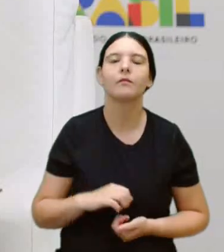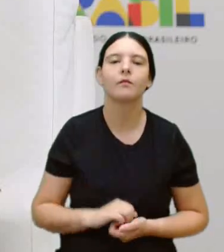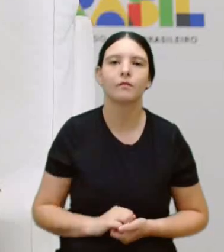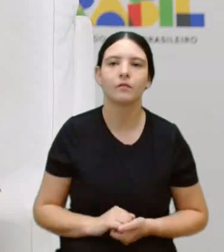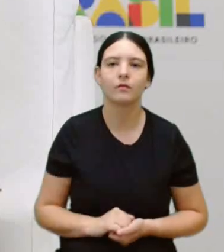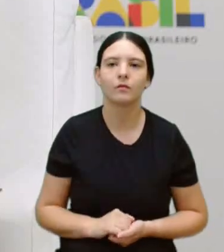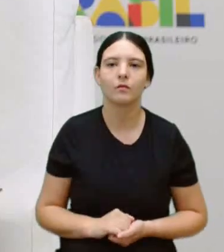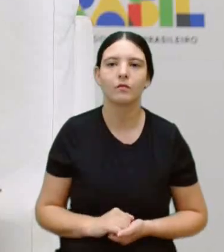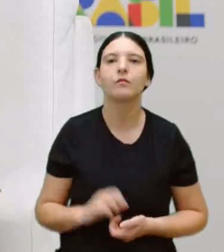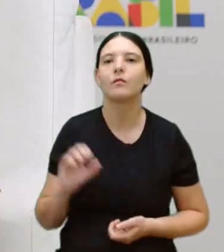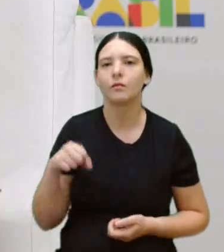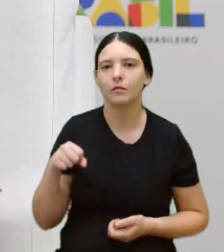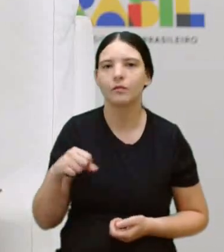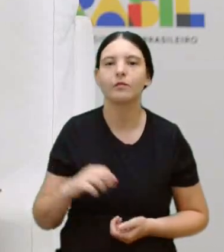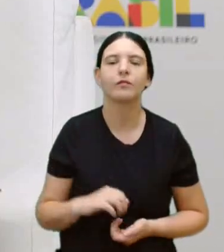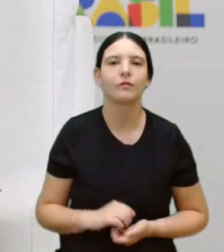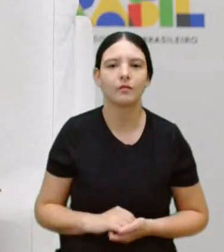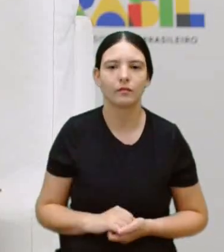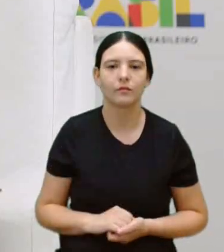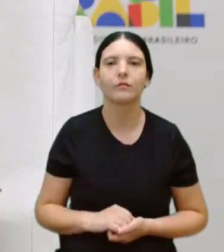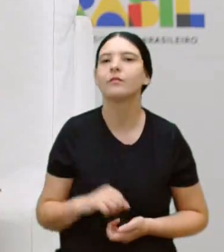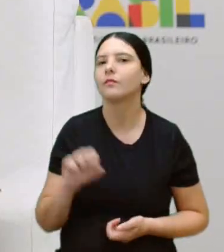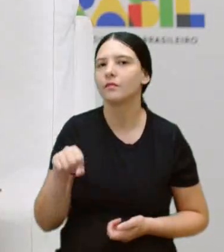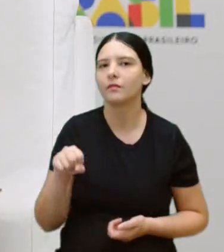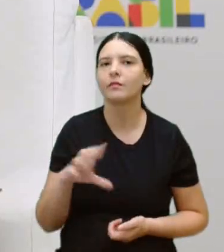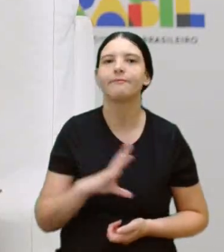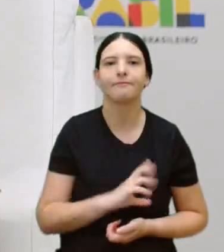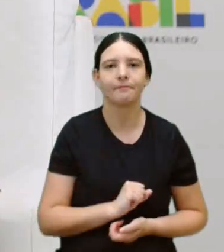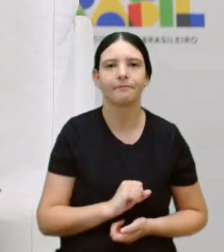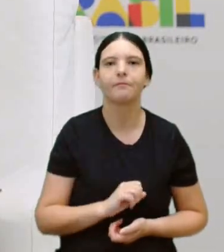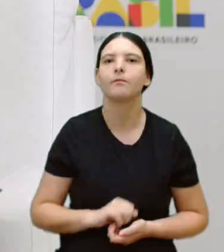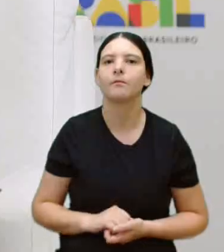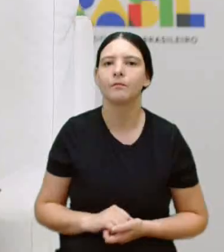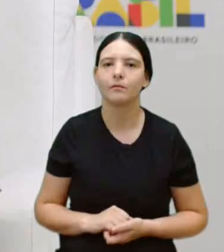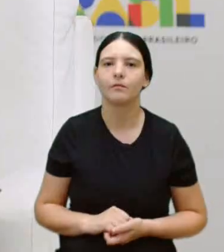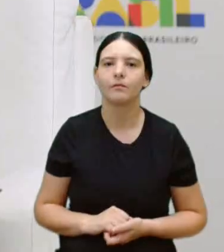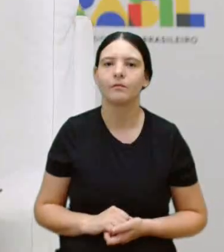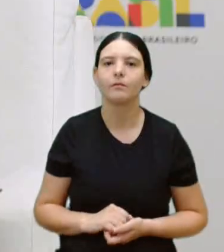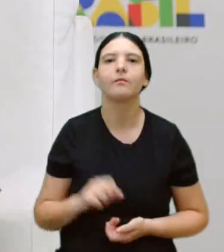Sim. Sim, que o ama. Concorda com a cabeça. Isso.